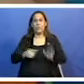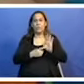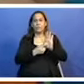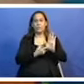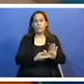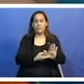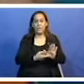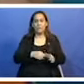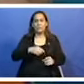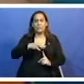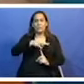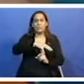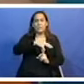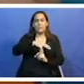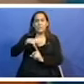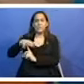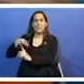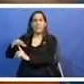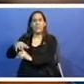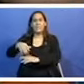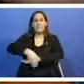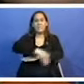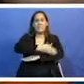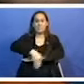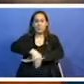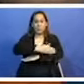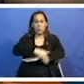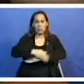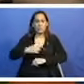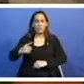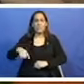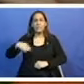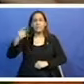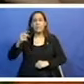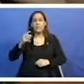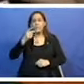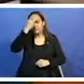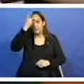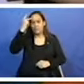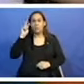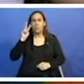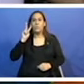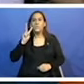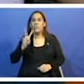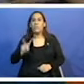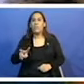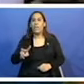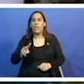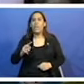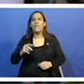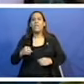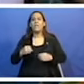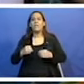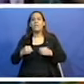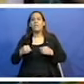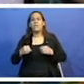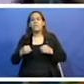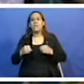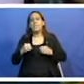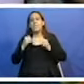que as pessoas possam vê-los e comprá-los, certo? Olha lá, um monte de livretos.